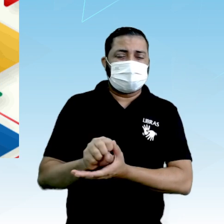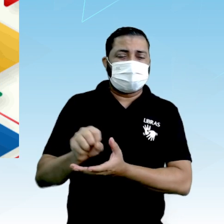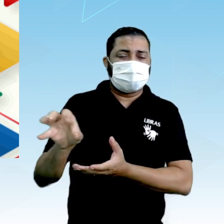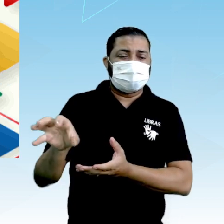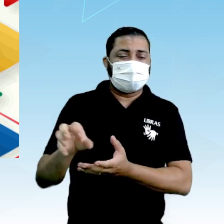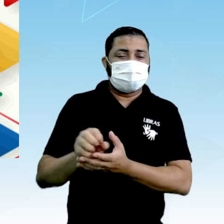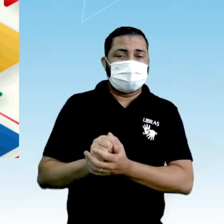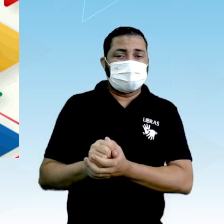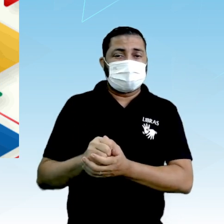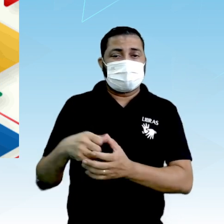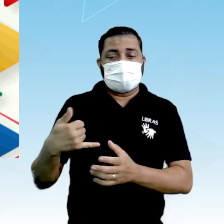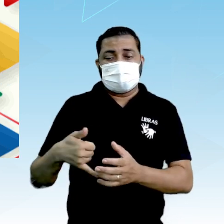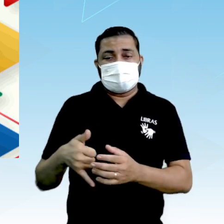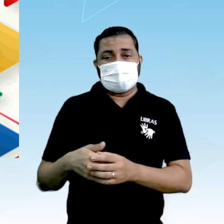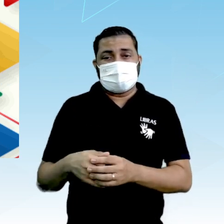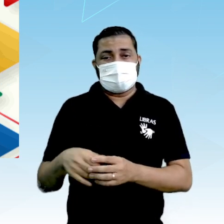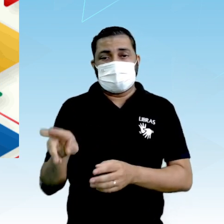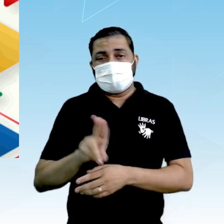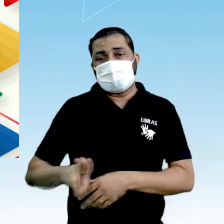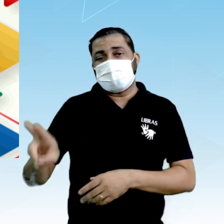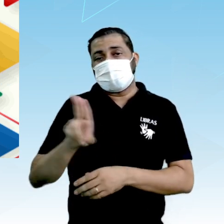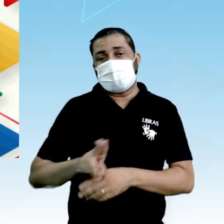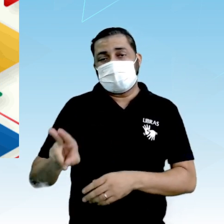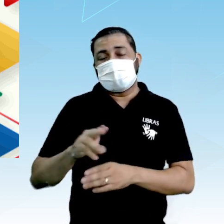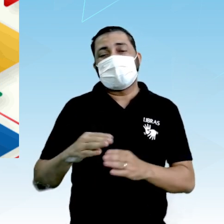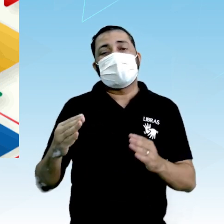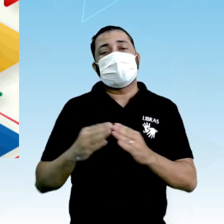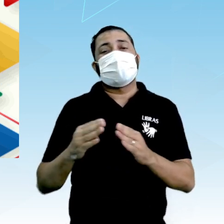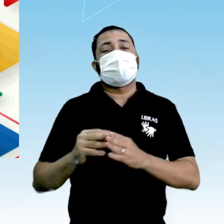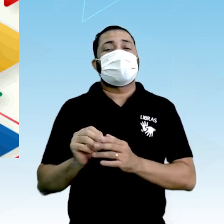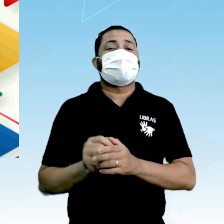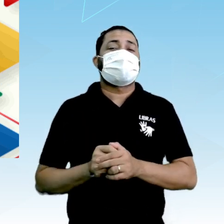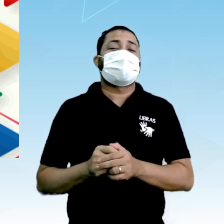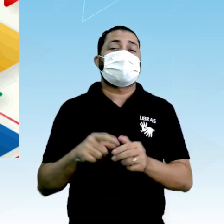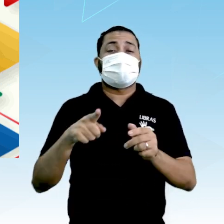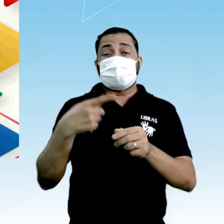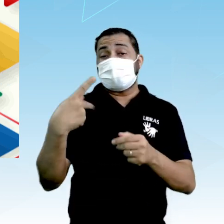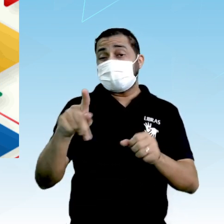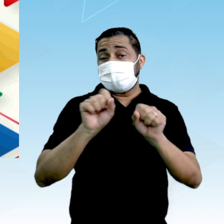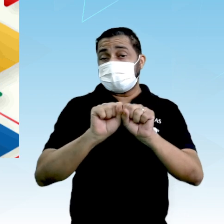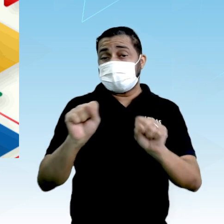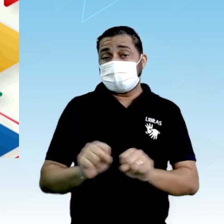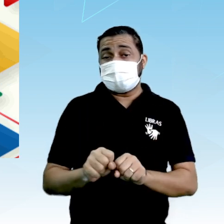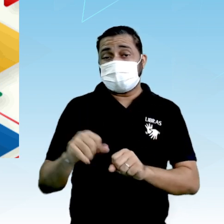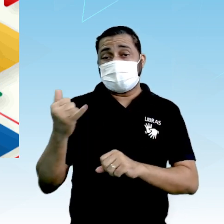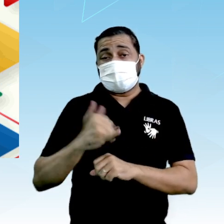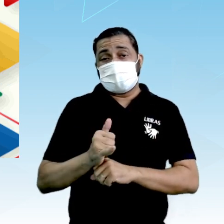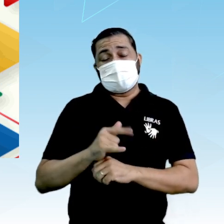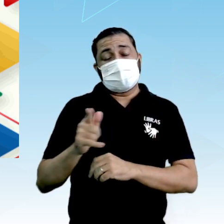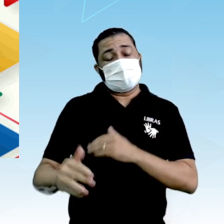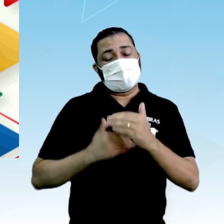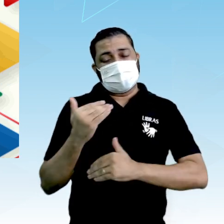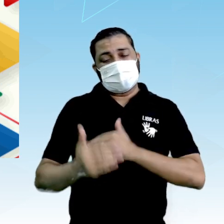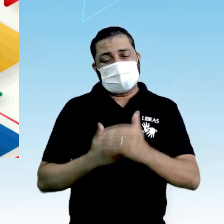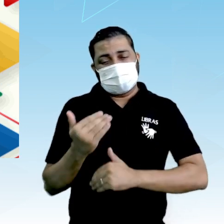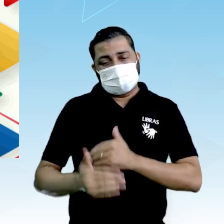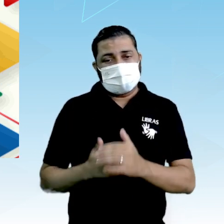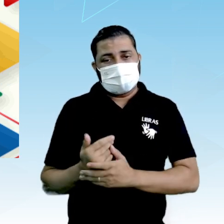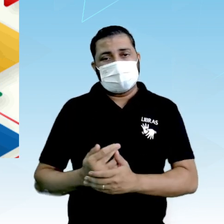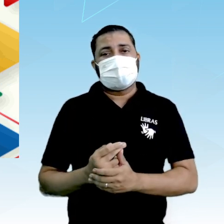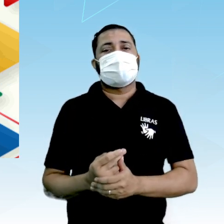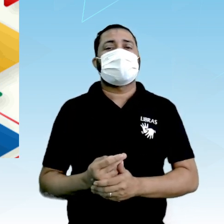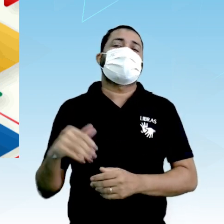ele consome energia do seu sistema elétrico. E nesse processo de recarga,